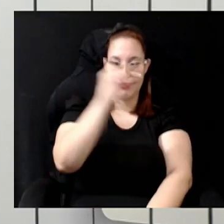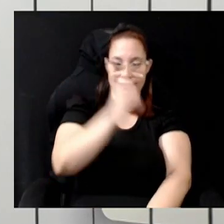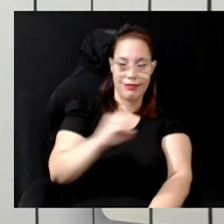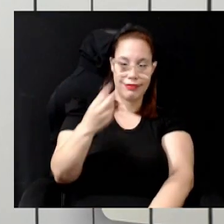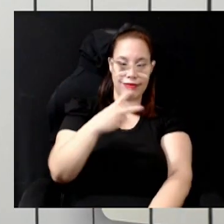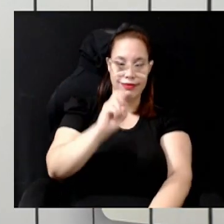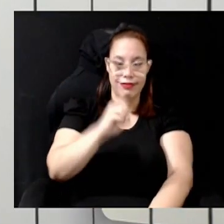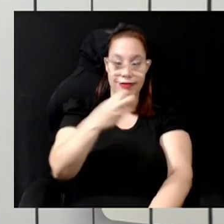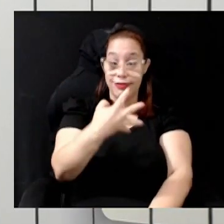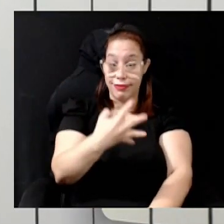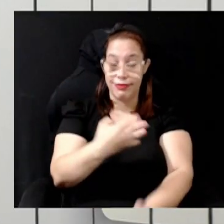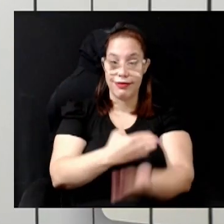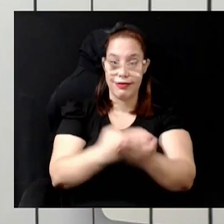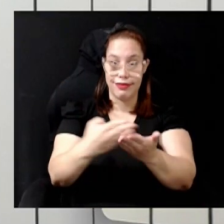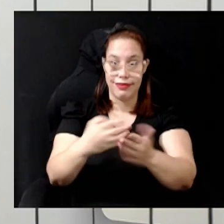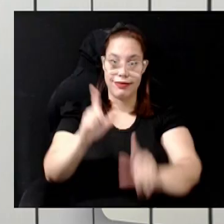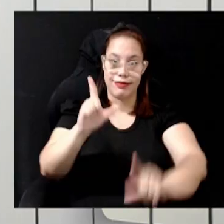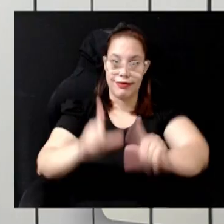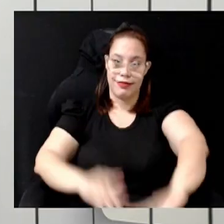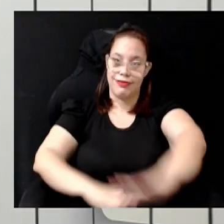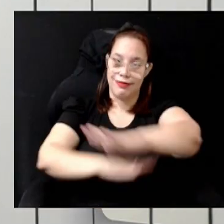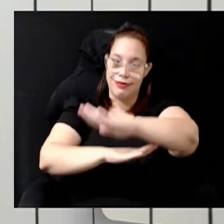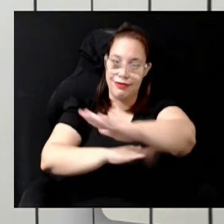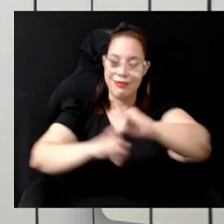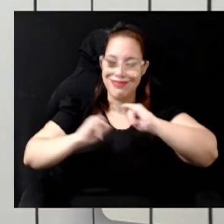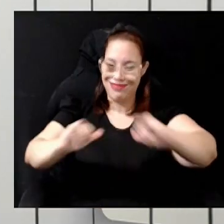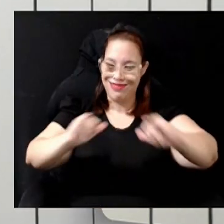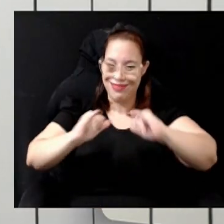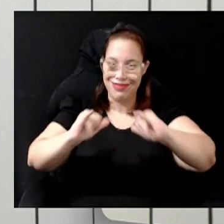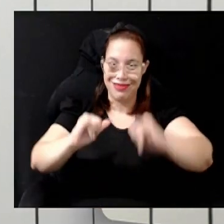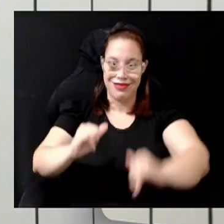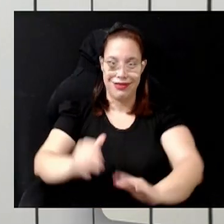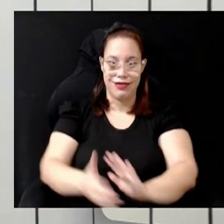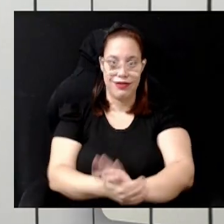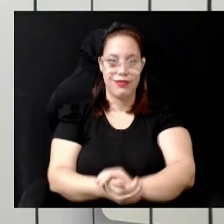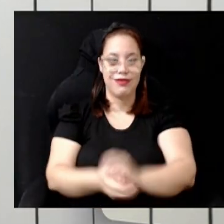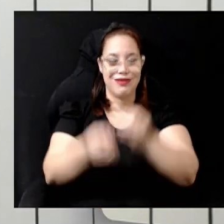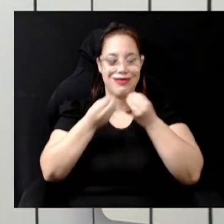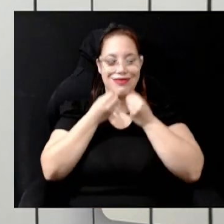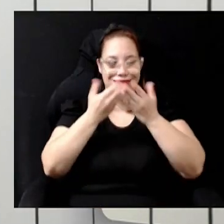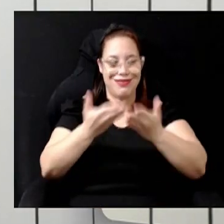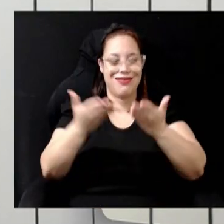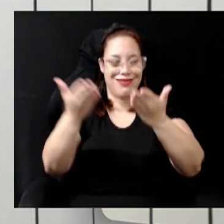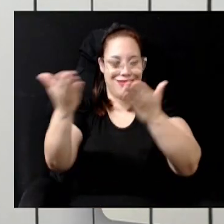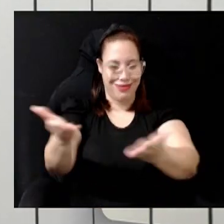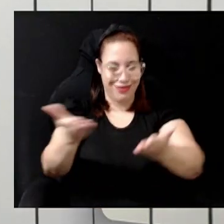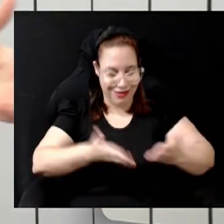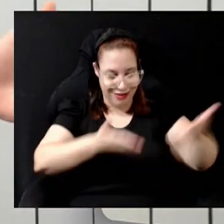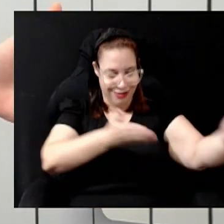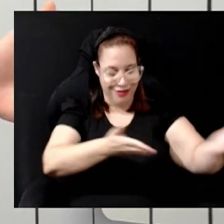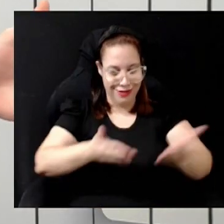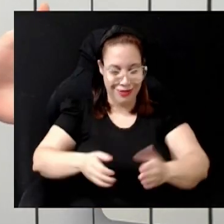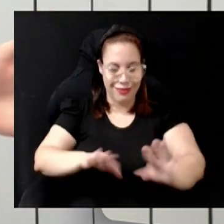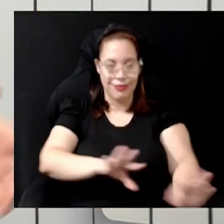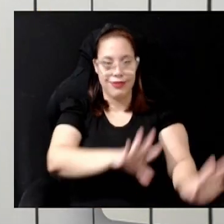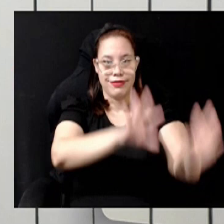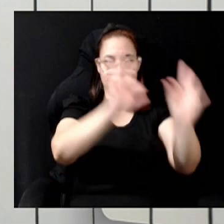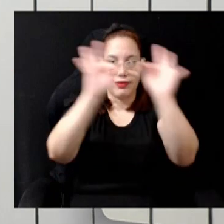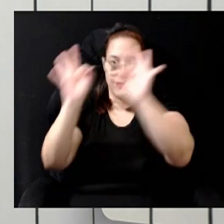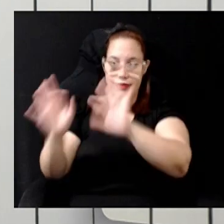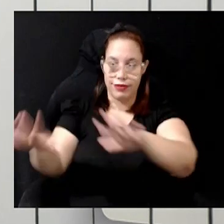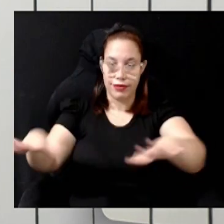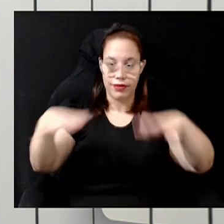2024. Começa agora o Jornal Câmara Notícia. Muito obrigado pela sua companhia, pela sua audiência e